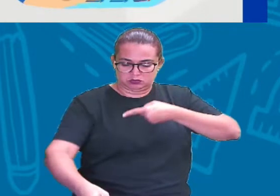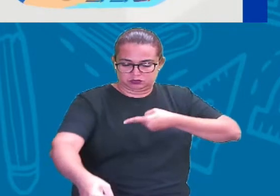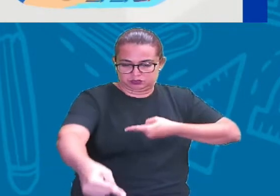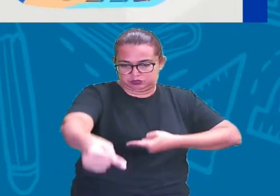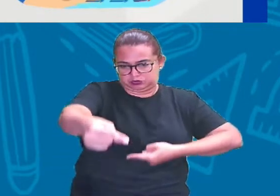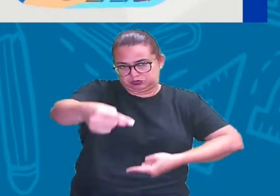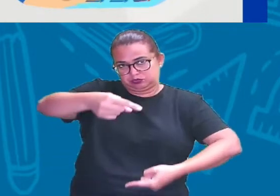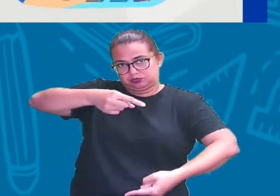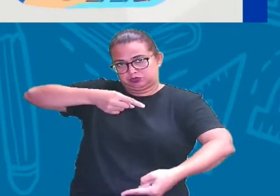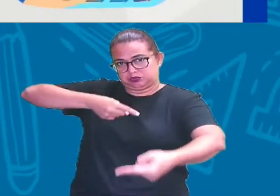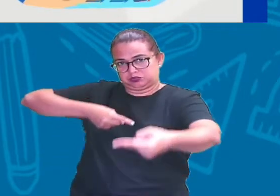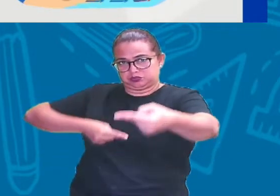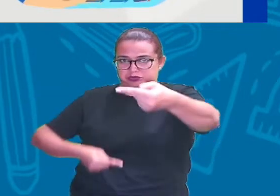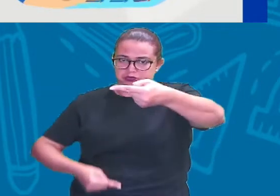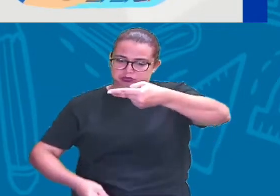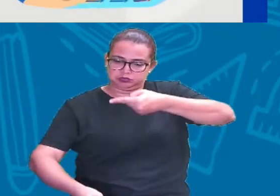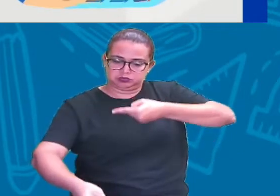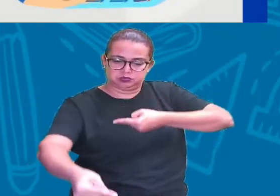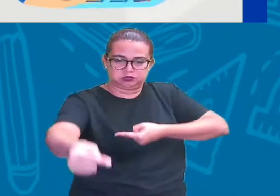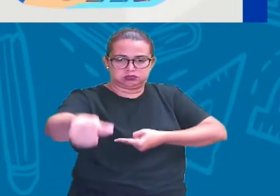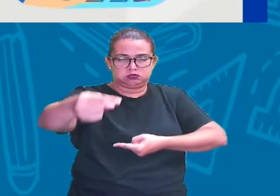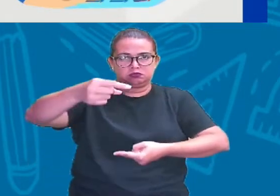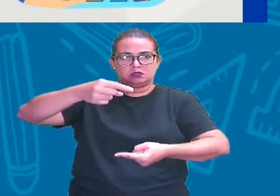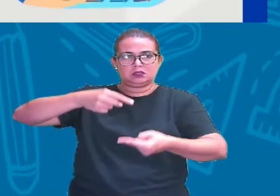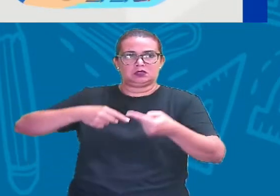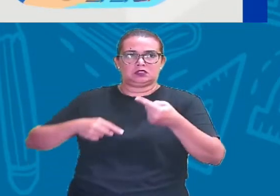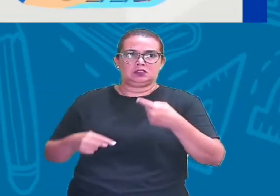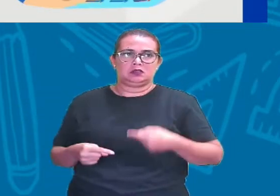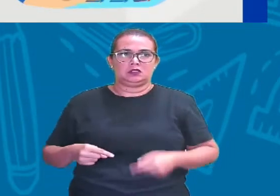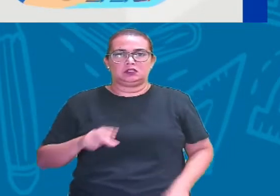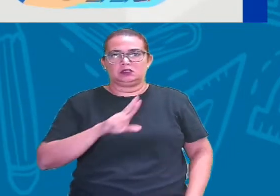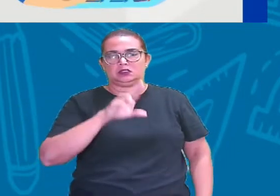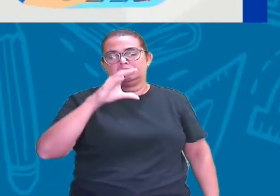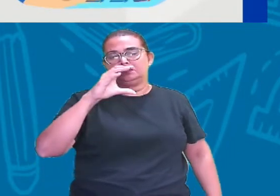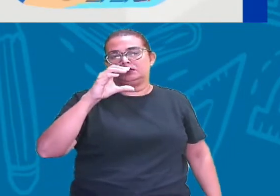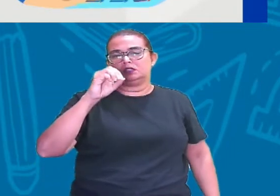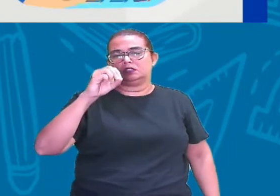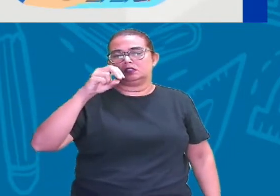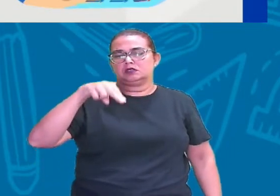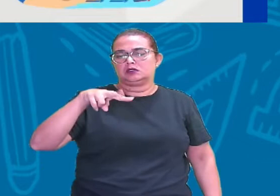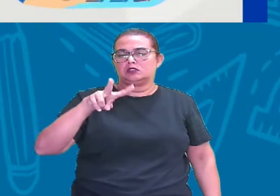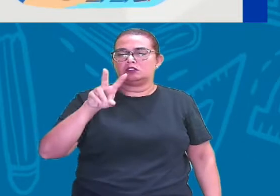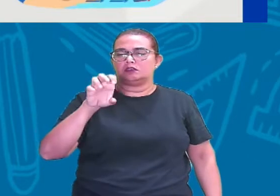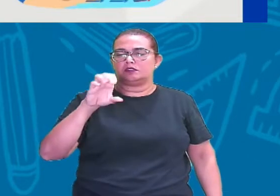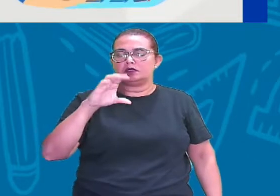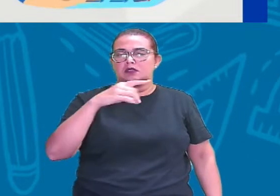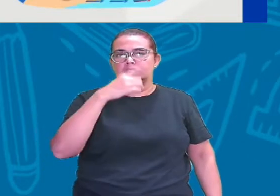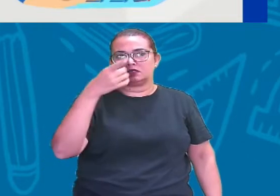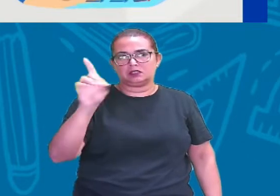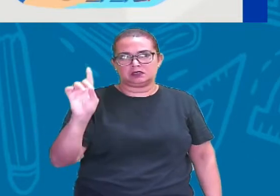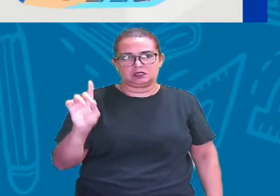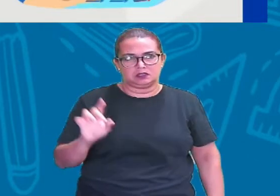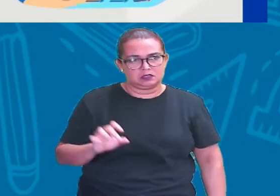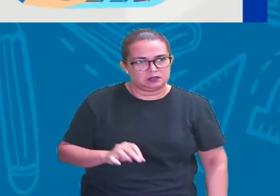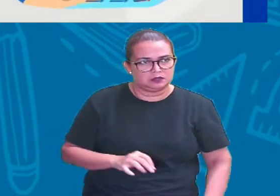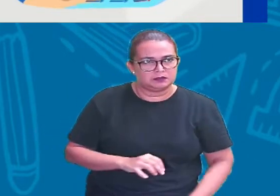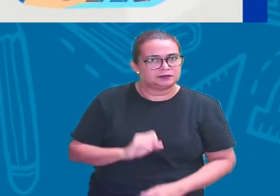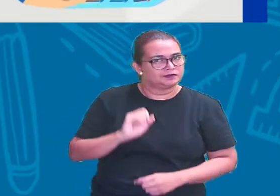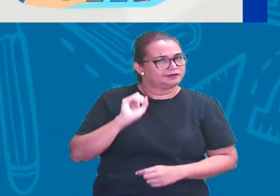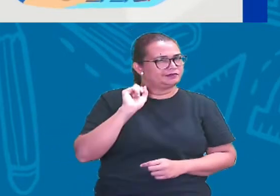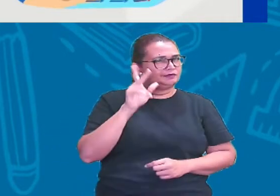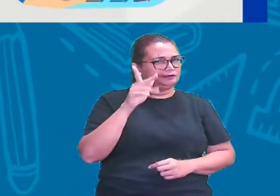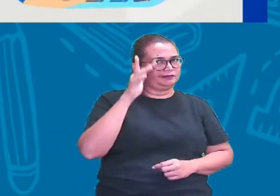tá bom? De massas, ou seja, uma convecção. É a brisa marítima e a brisa terrestre.